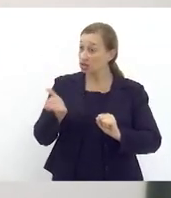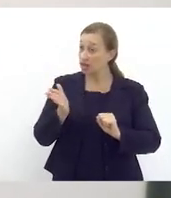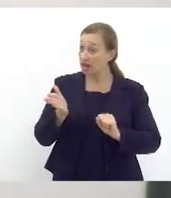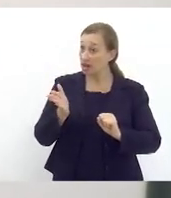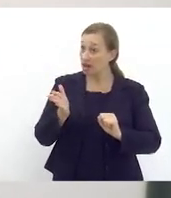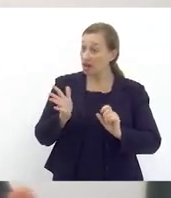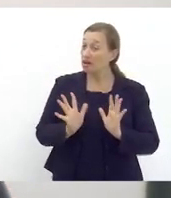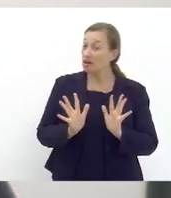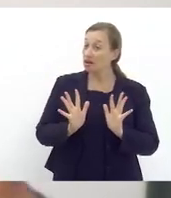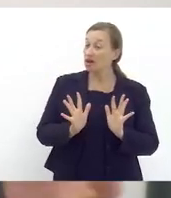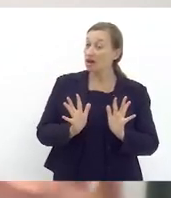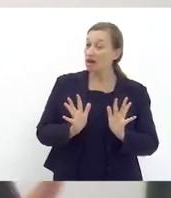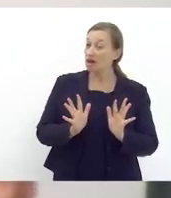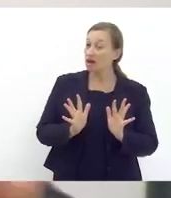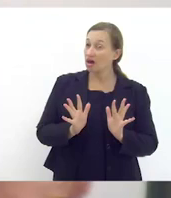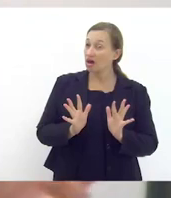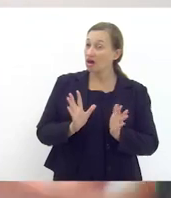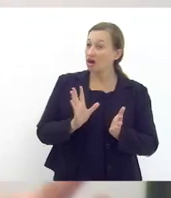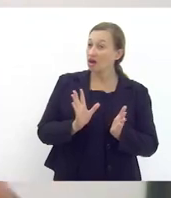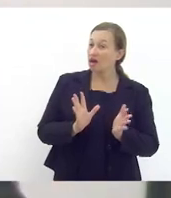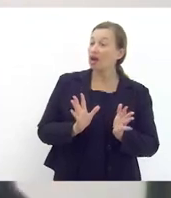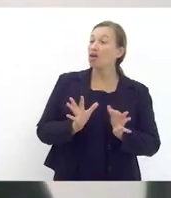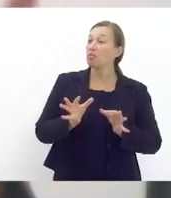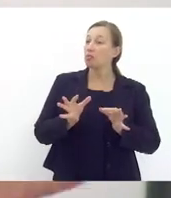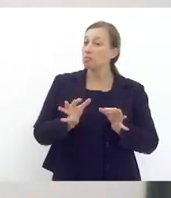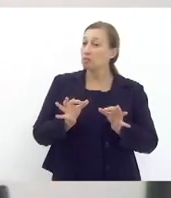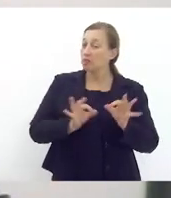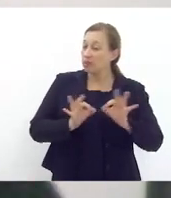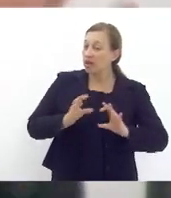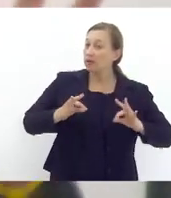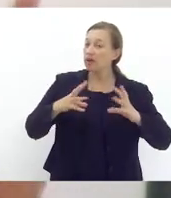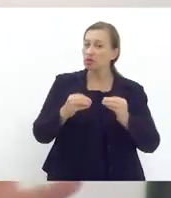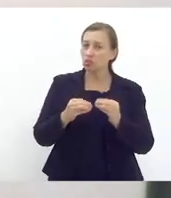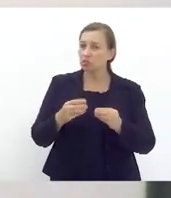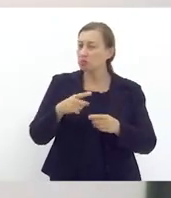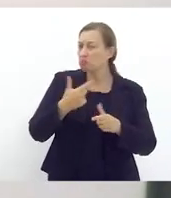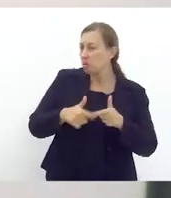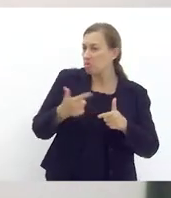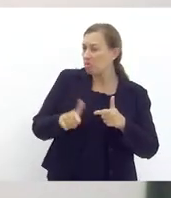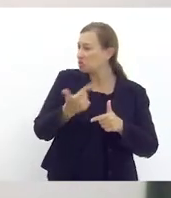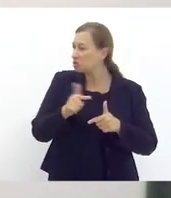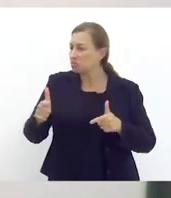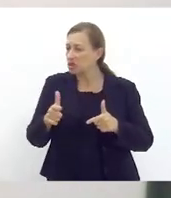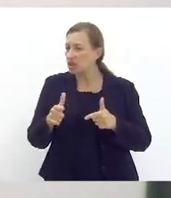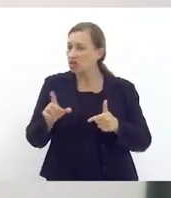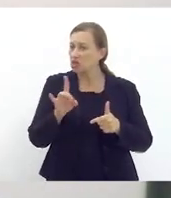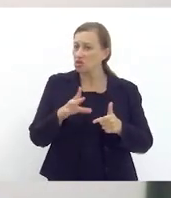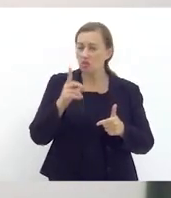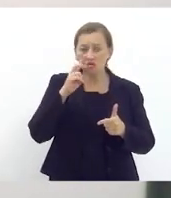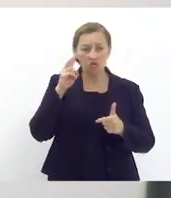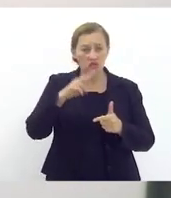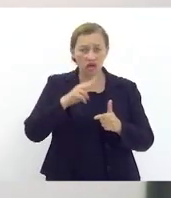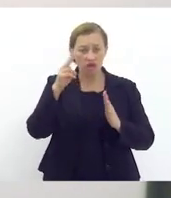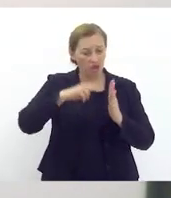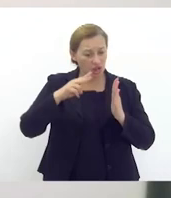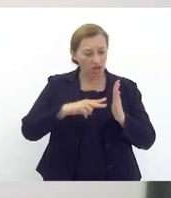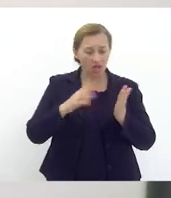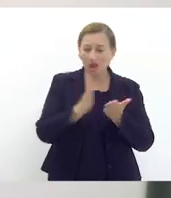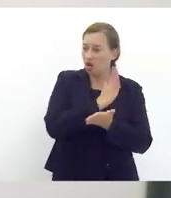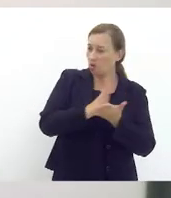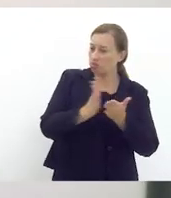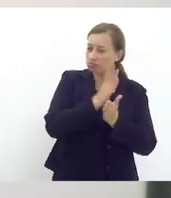Olha já planejei já organizei já entendi não vai dar problema dá para fazer retido na fonte com algumas modalidades